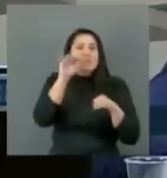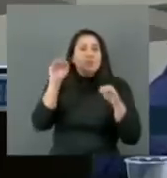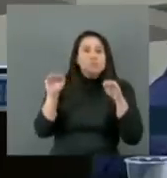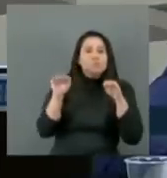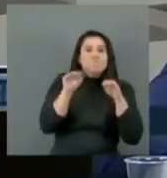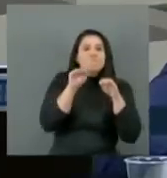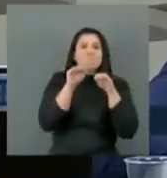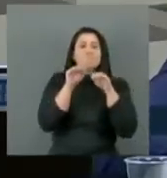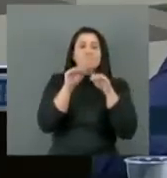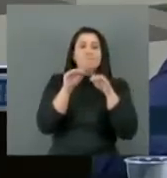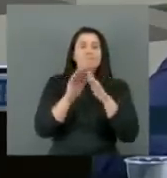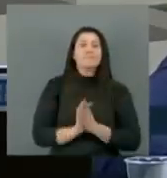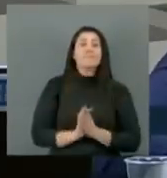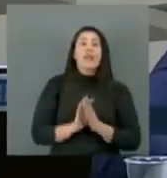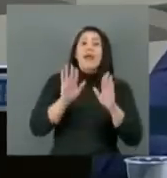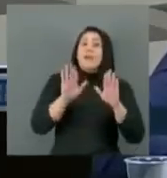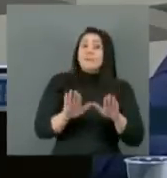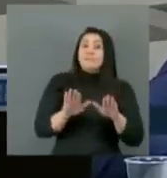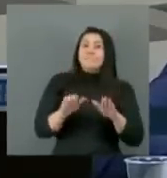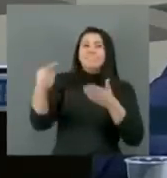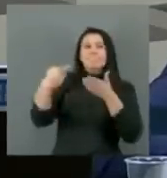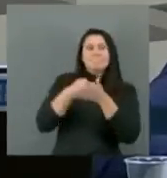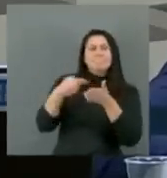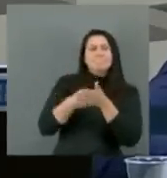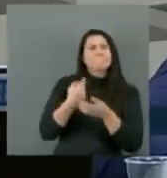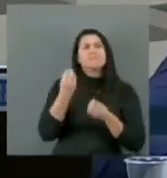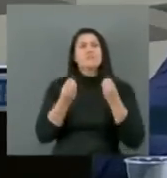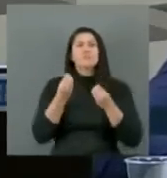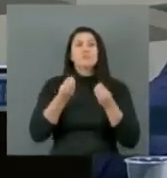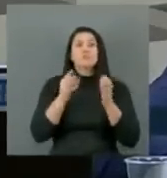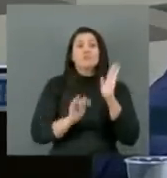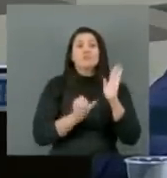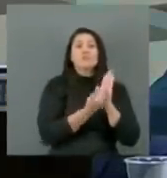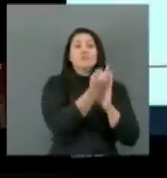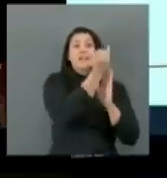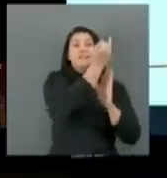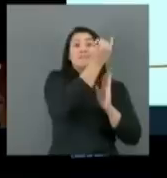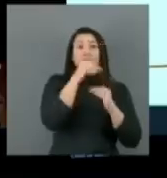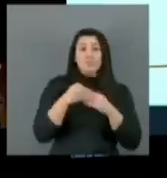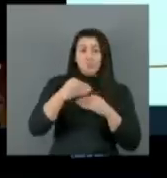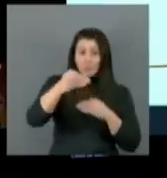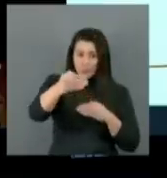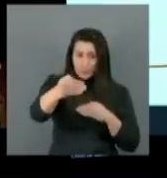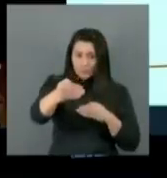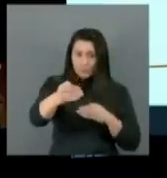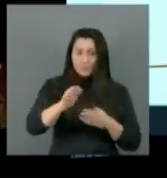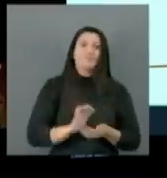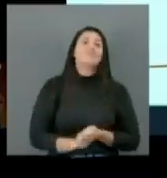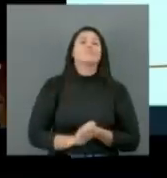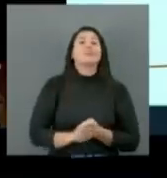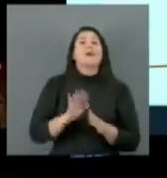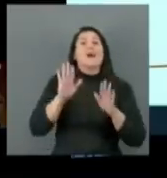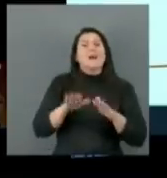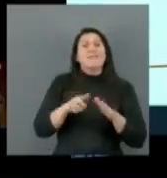mas as expectativas de inflação futura? E aí é um dos problemas que nós temos recentemente, que é há várias semanas, mais de 14 semanas, a gente